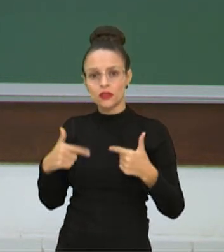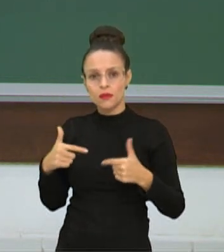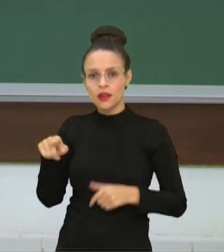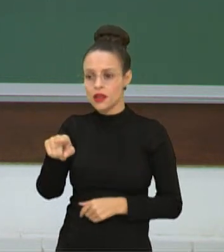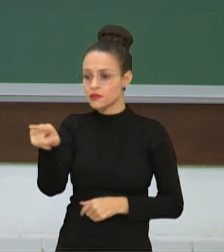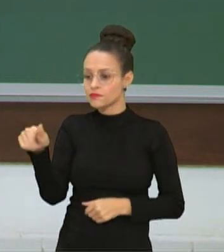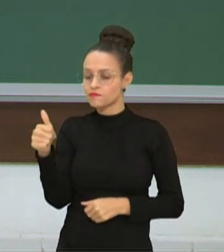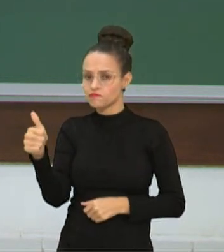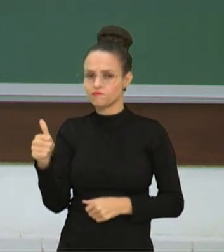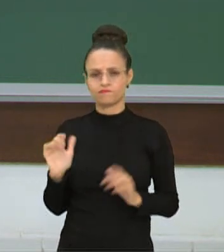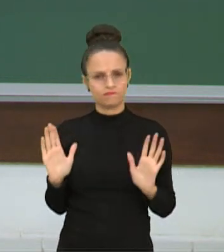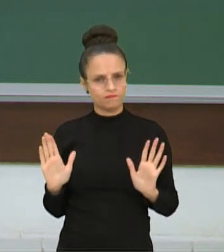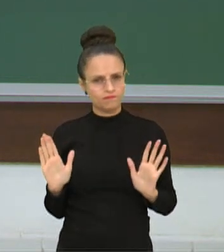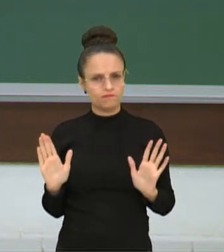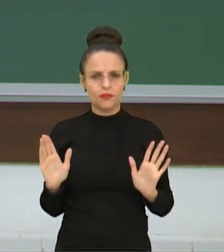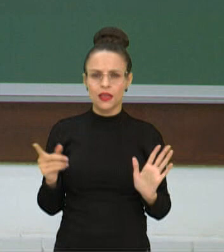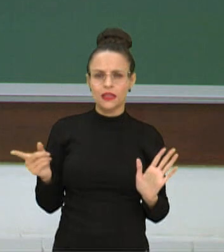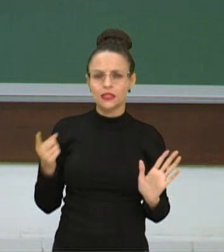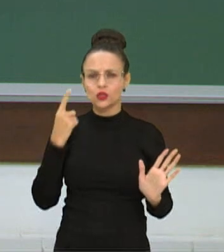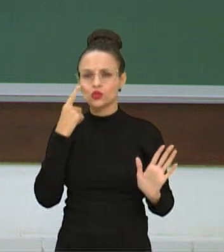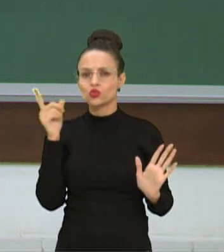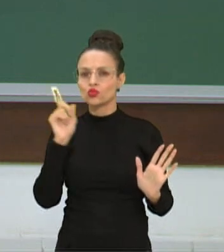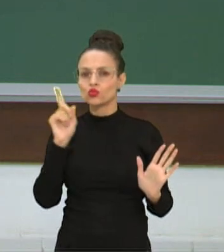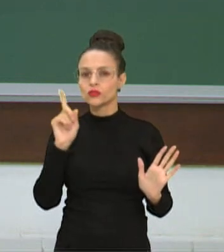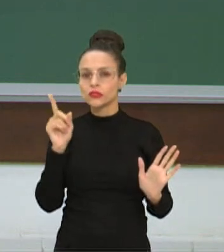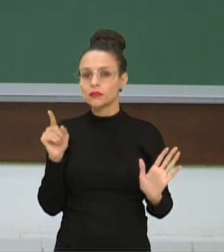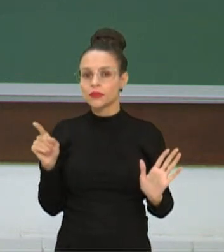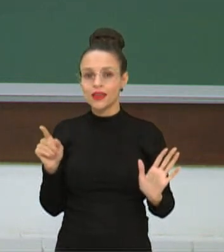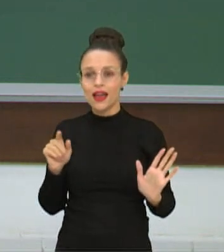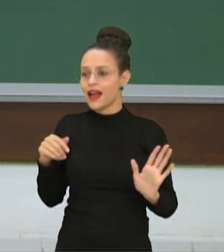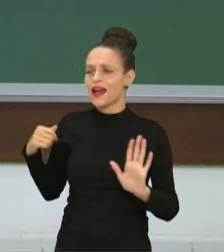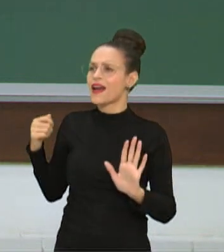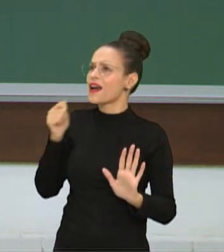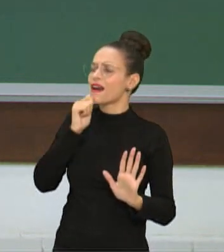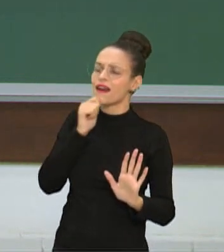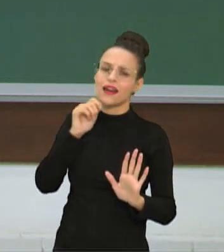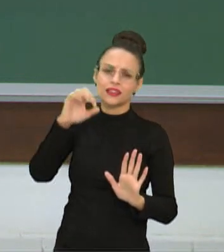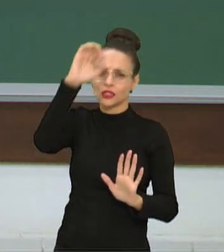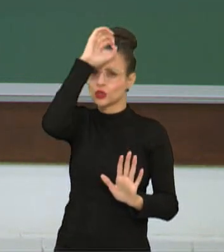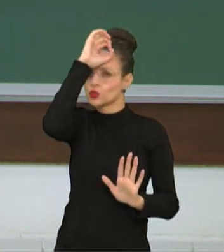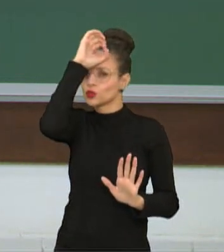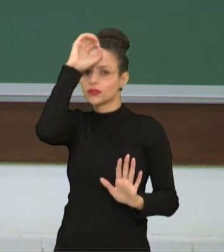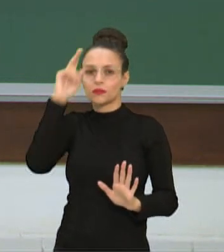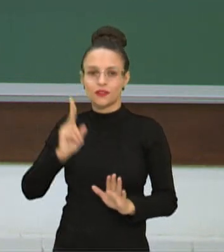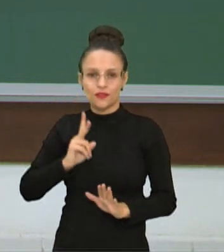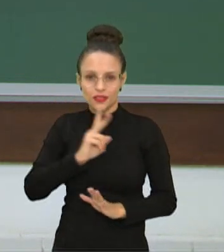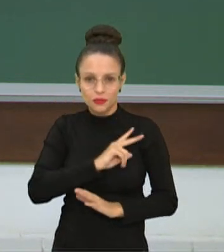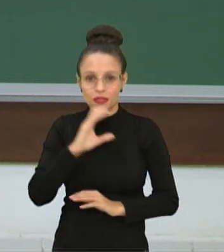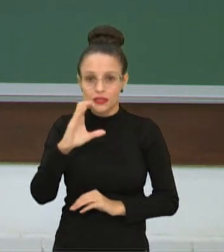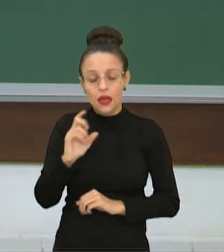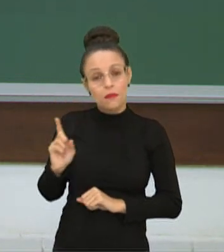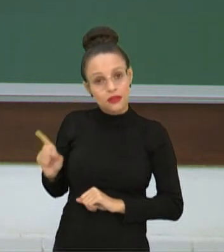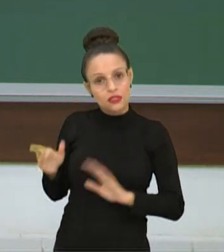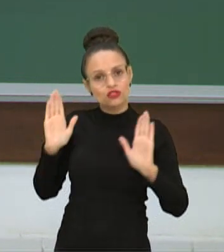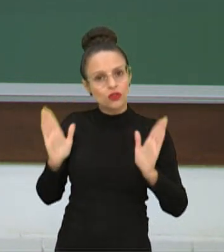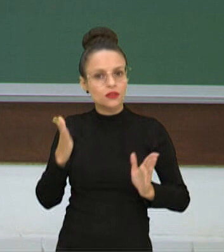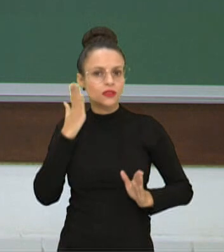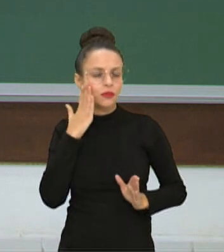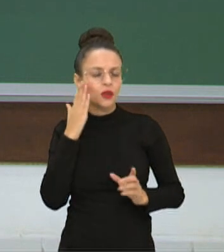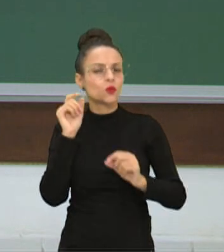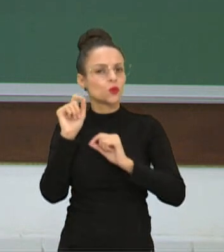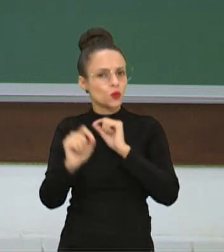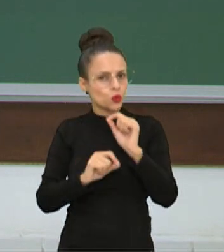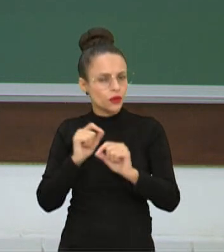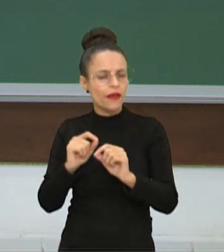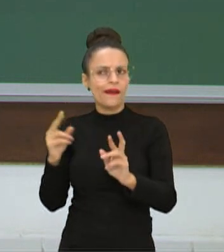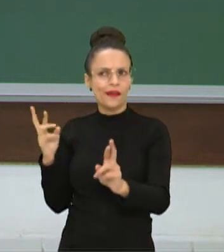trabalhos. E aí ele não sabia, ninguém sabia ainda da existência da vitamina C, mas eles já sabiam que